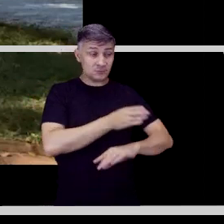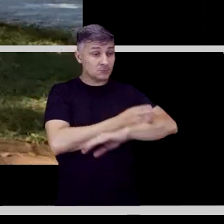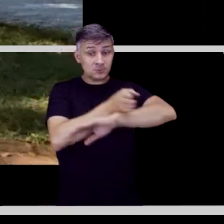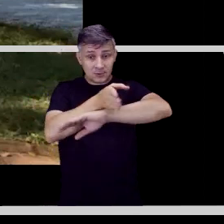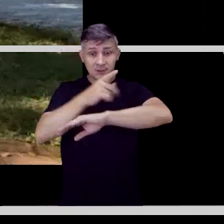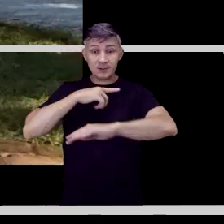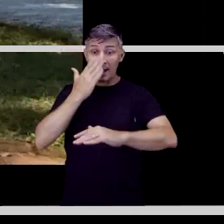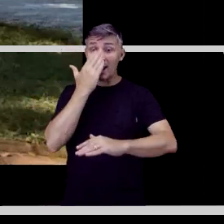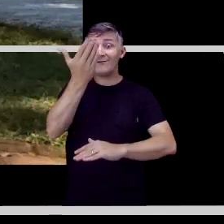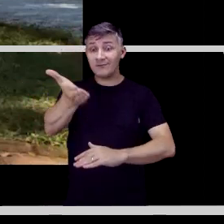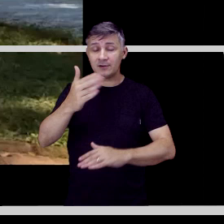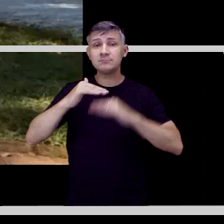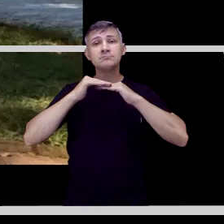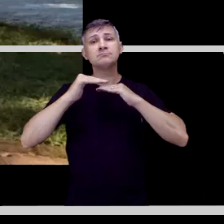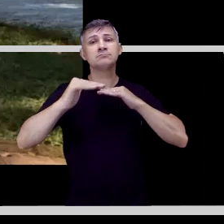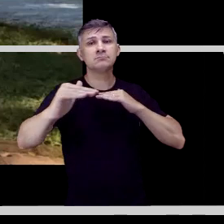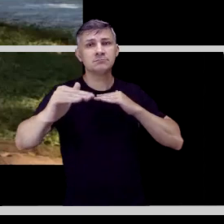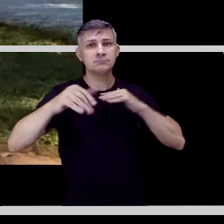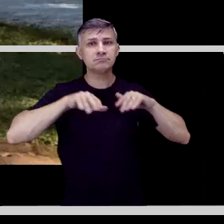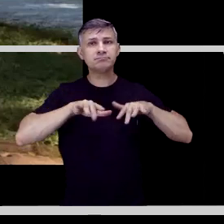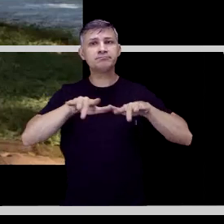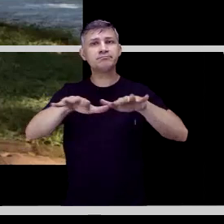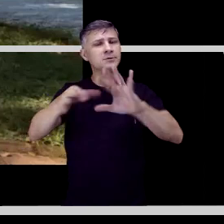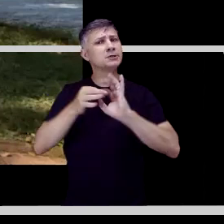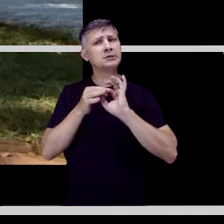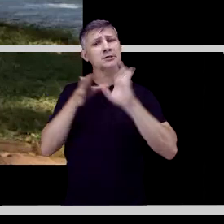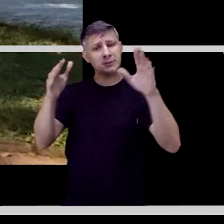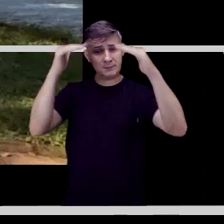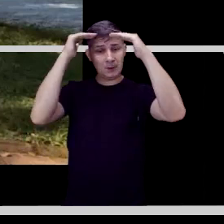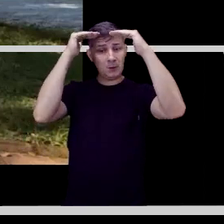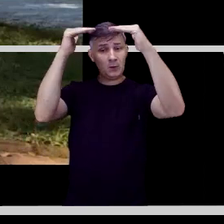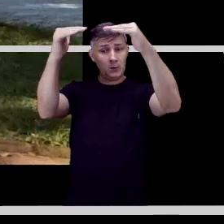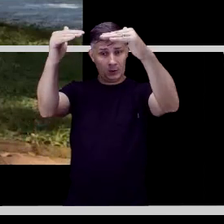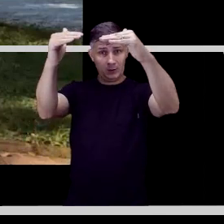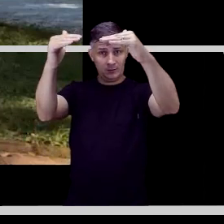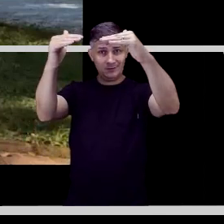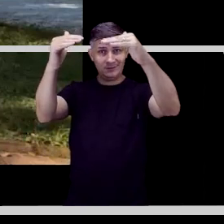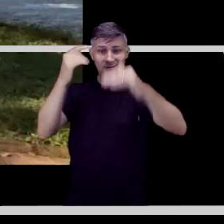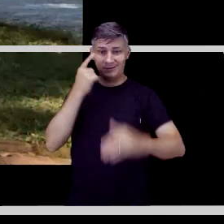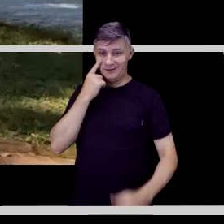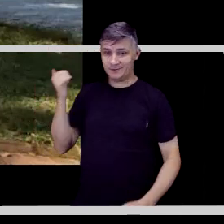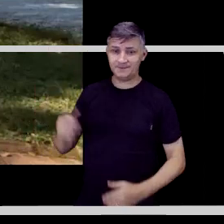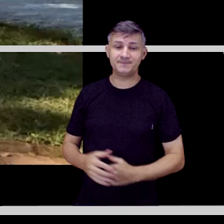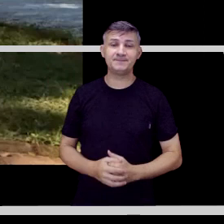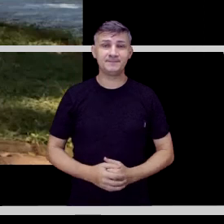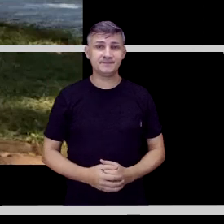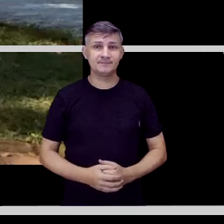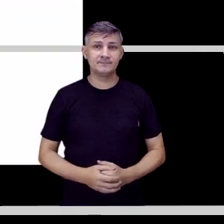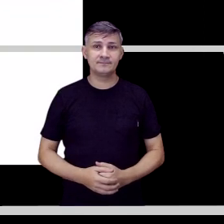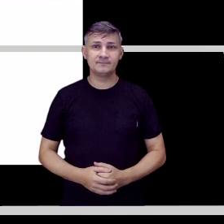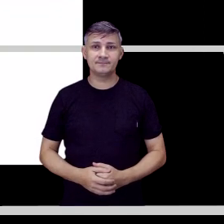a extensão em nível do parque, que é exatamente a cobertura da grande galeria.